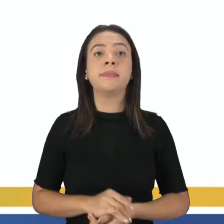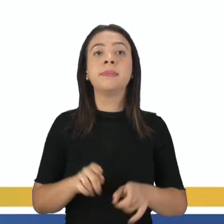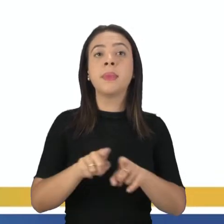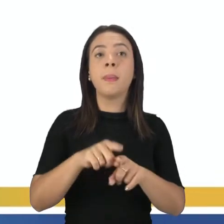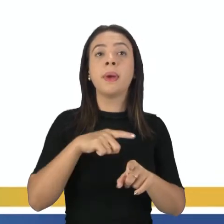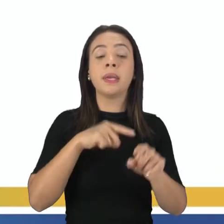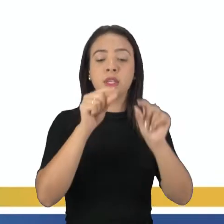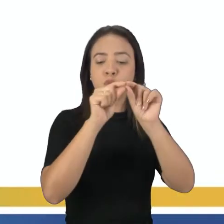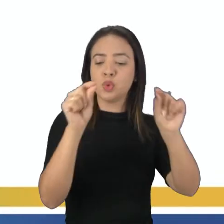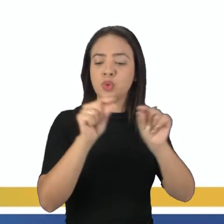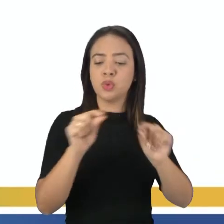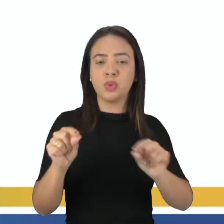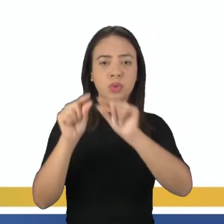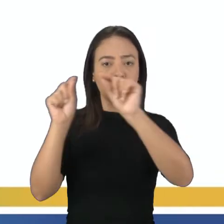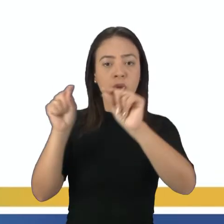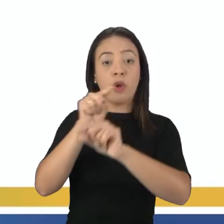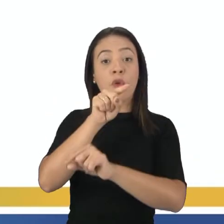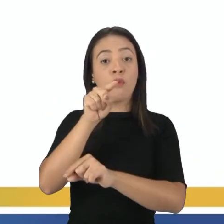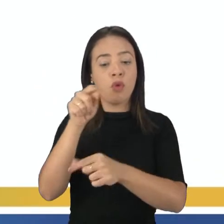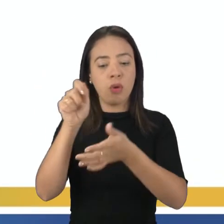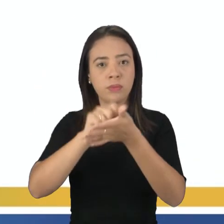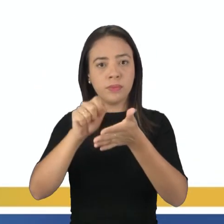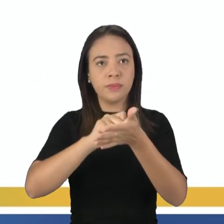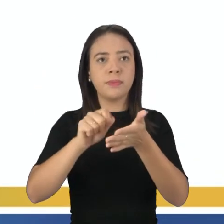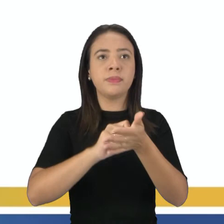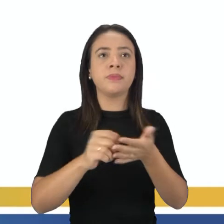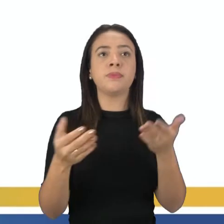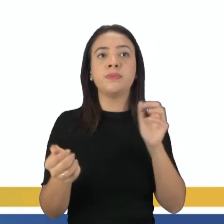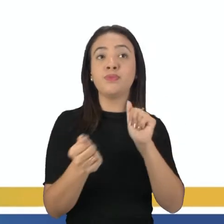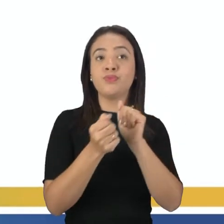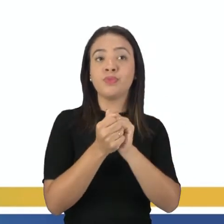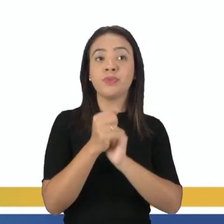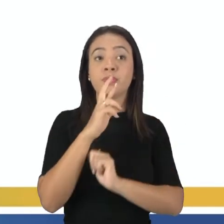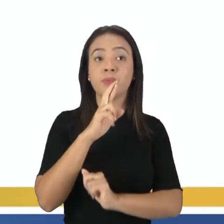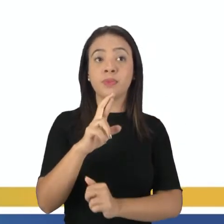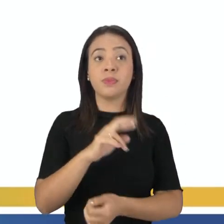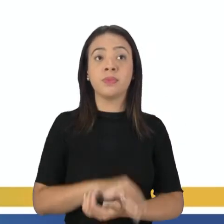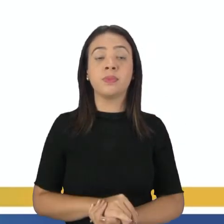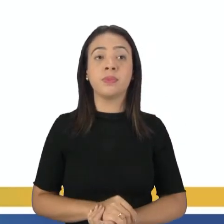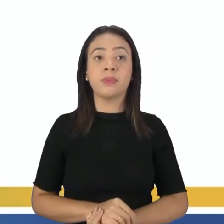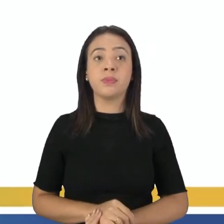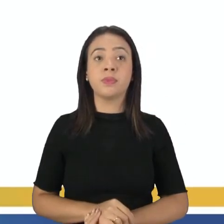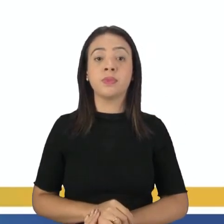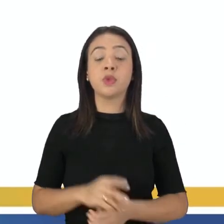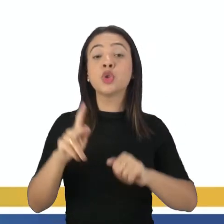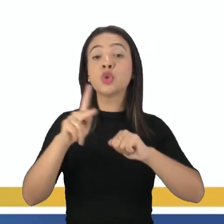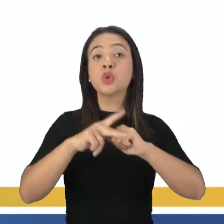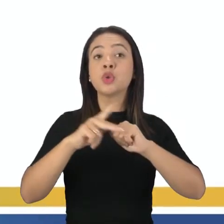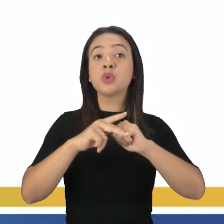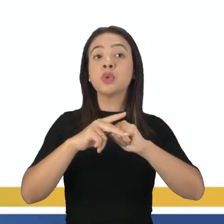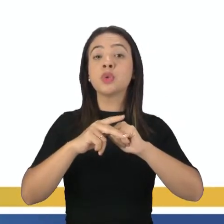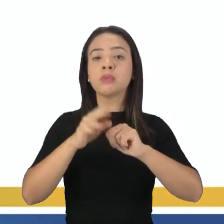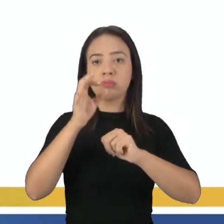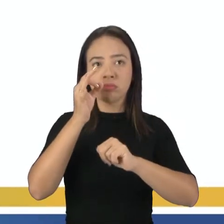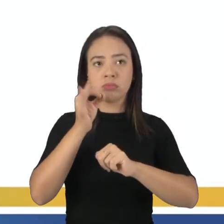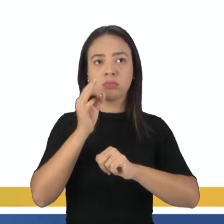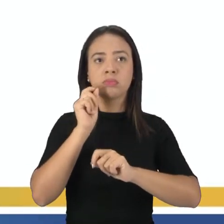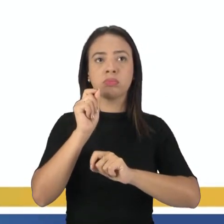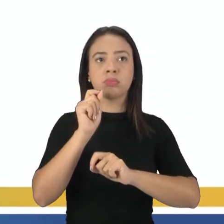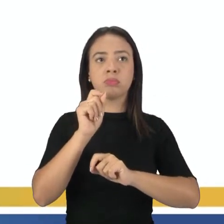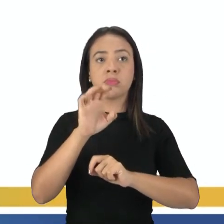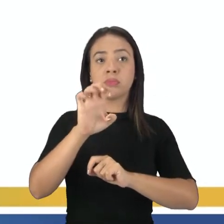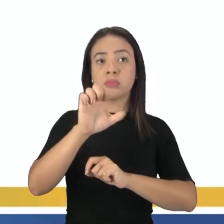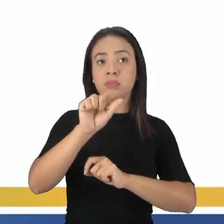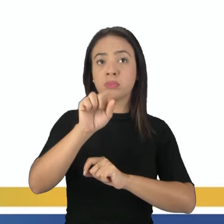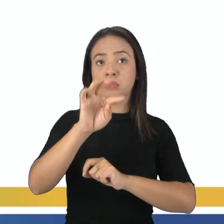espaço onde vocês vão preencher junto comigo. Vamos lá então. Resposta: os pronomes que preenchem adequadamente são